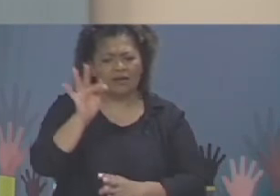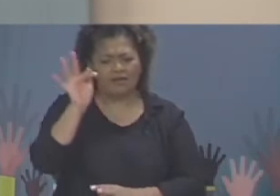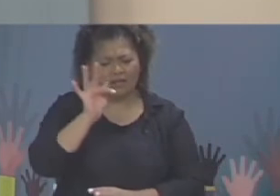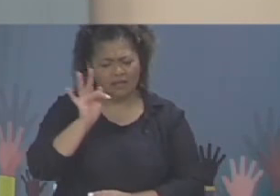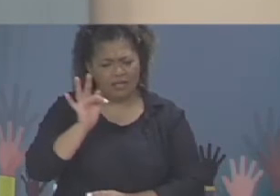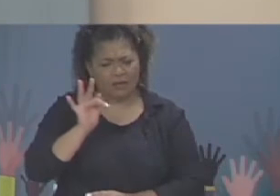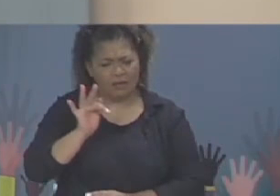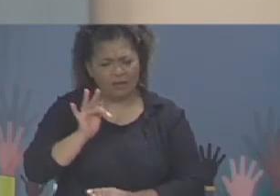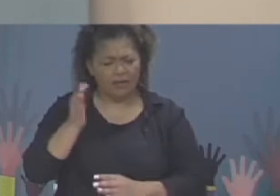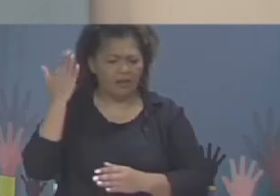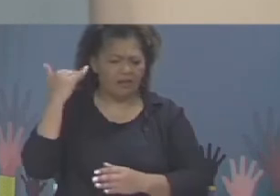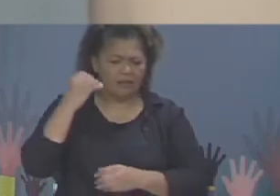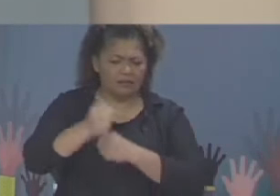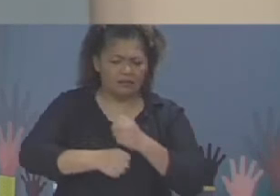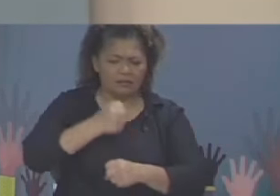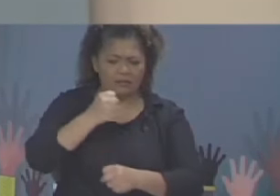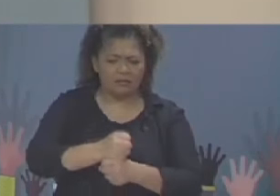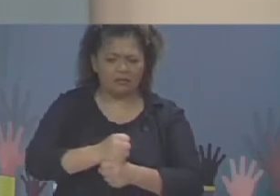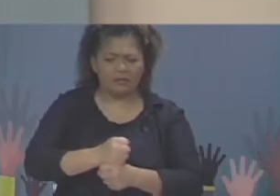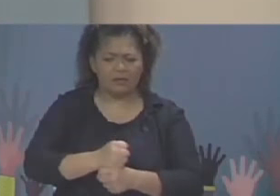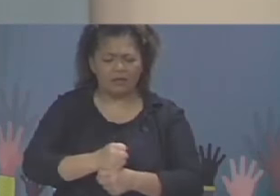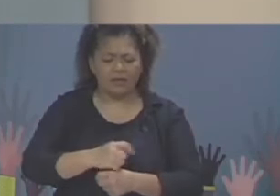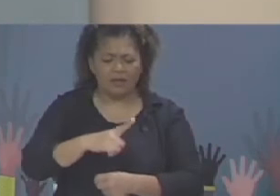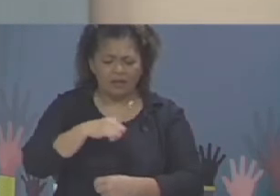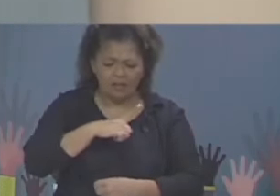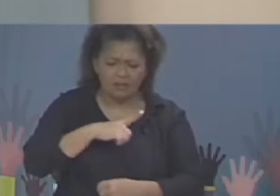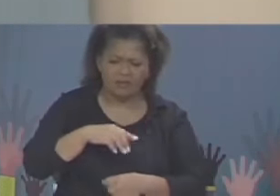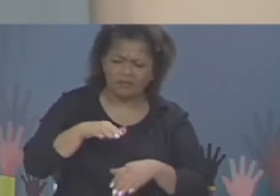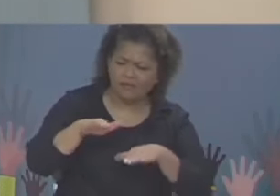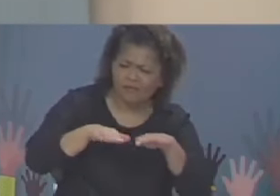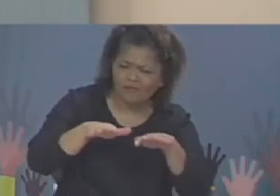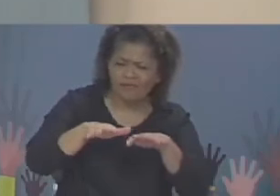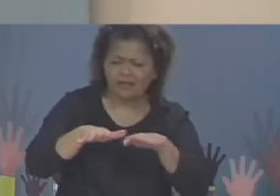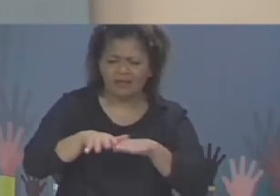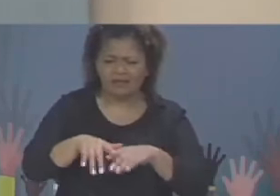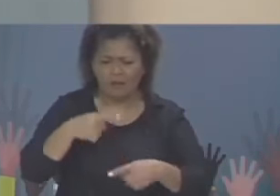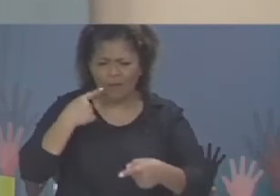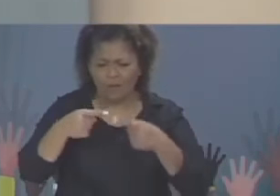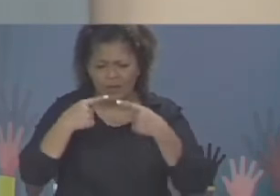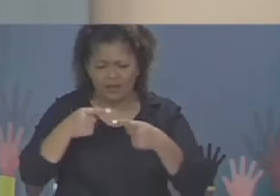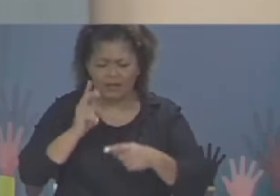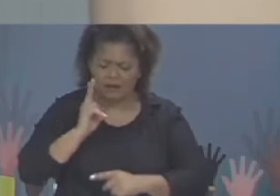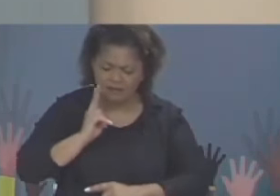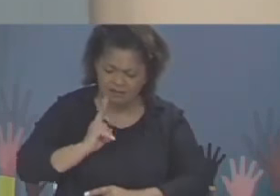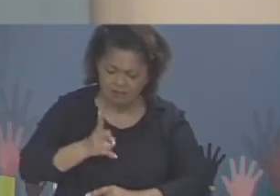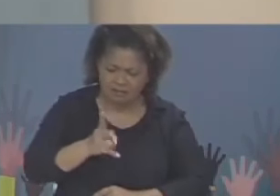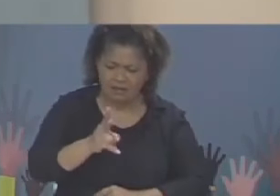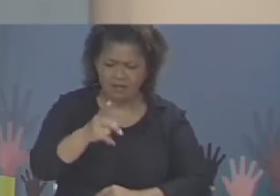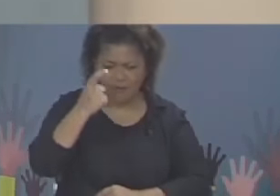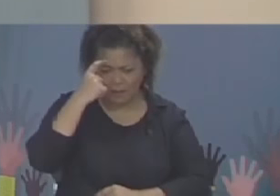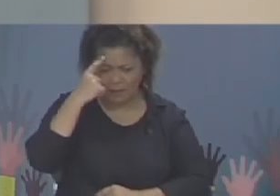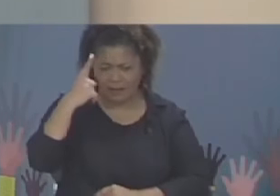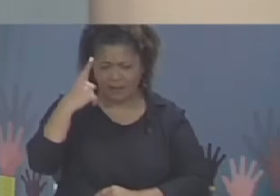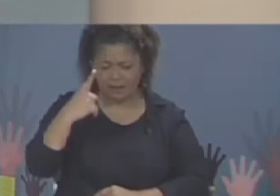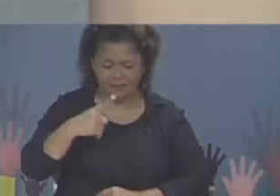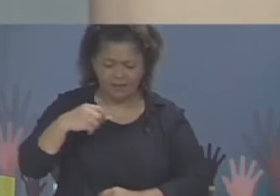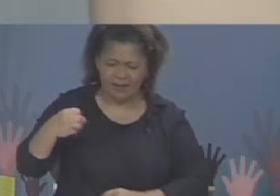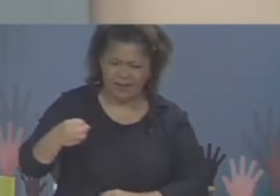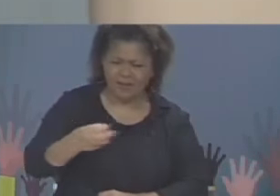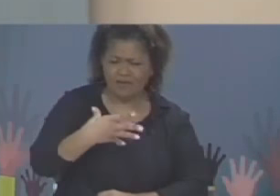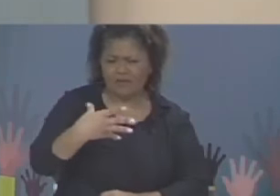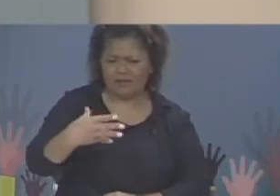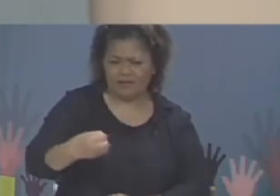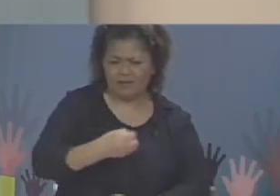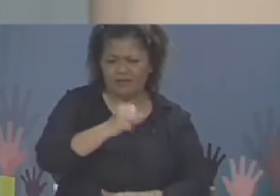já temos os membros da Renovação integrando, fazendo movimentação política, sempre com essa mesma ideia. A Renovação tem uma ideia